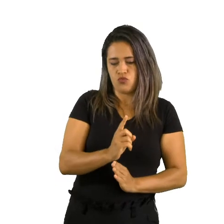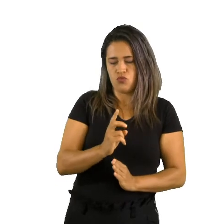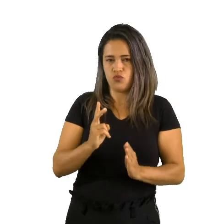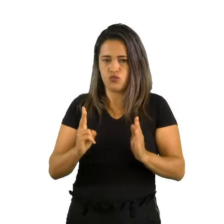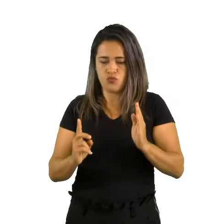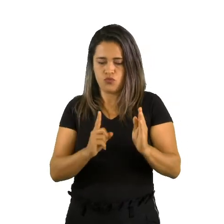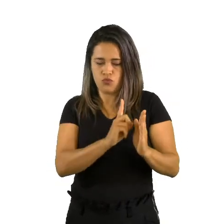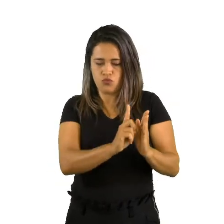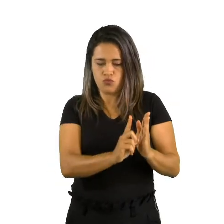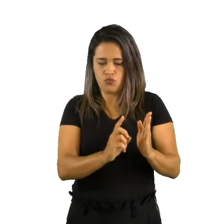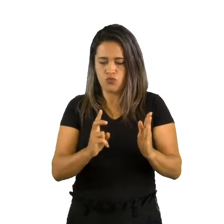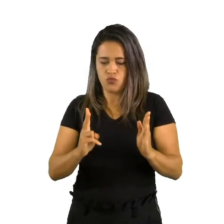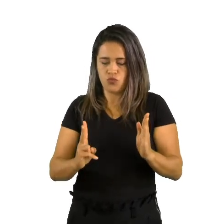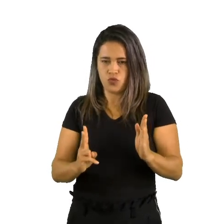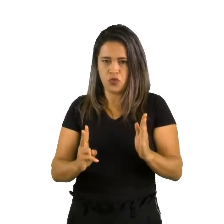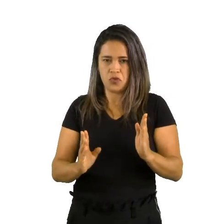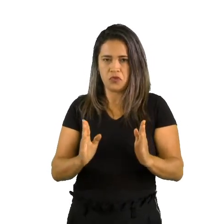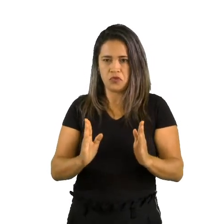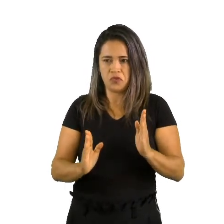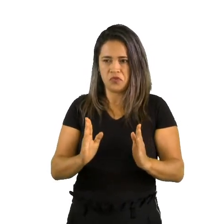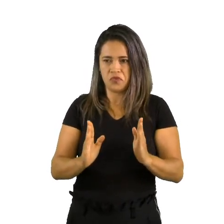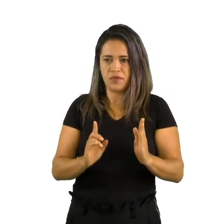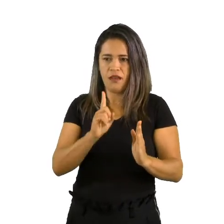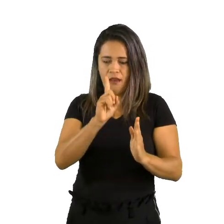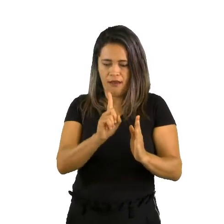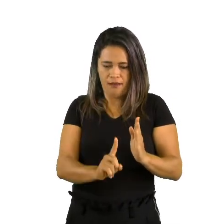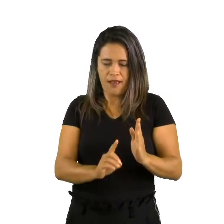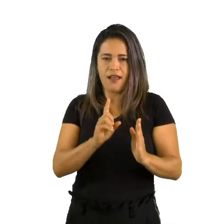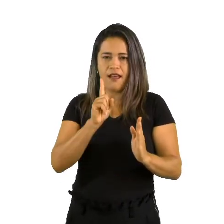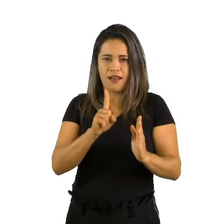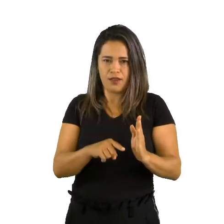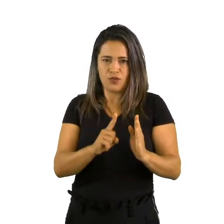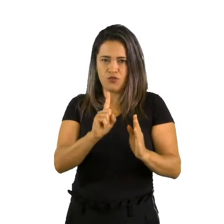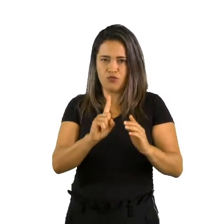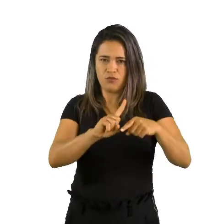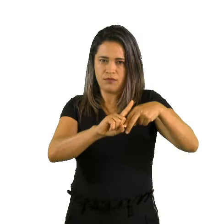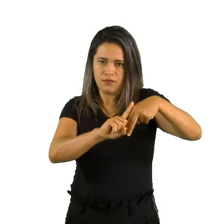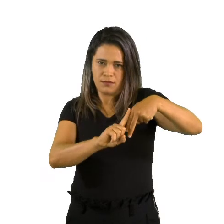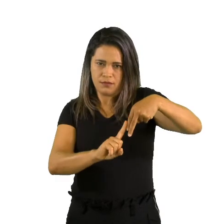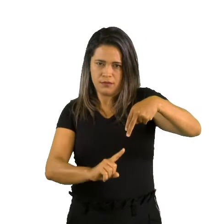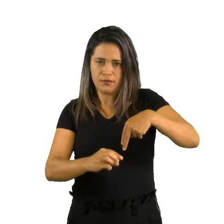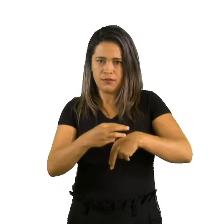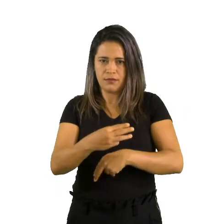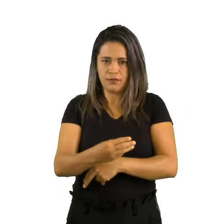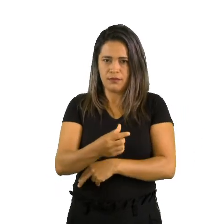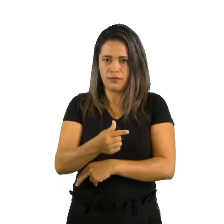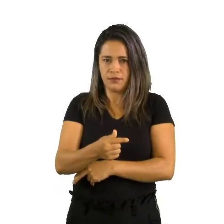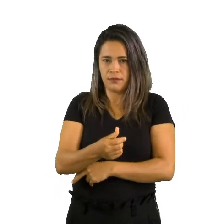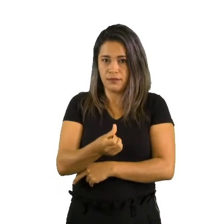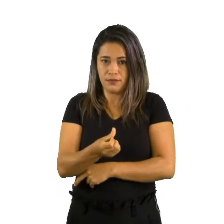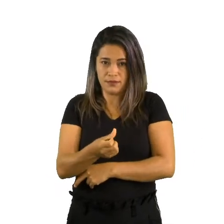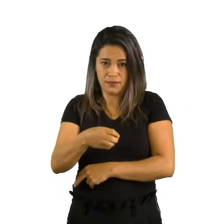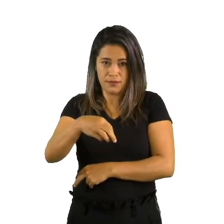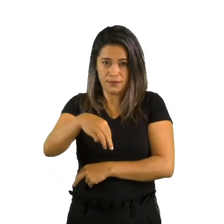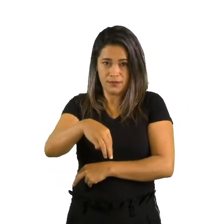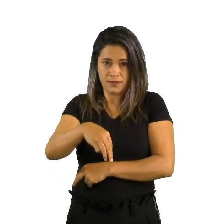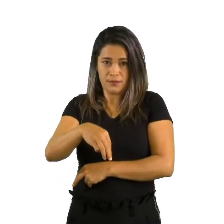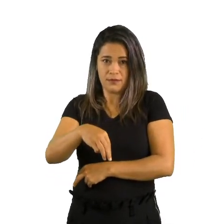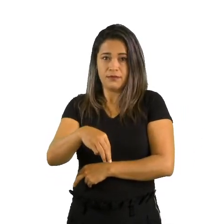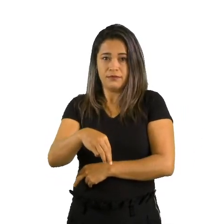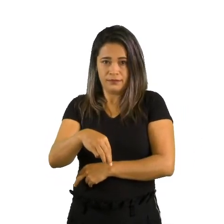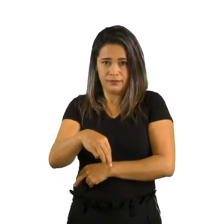mas exatamente naquele lugar ali. 1 inteiro, 376 milésimos,